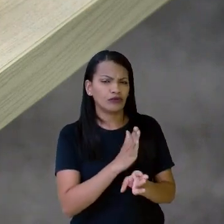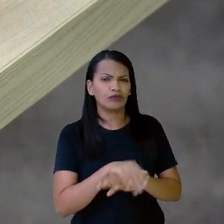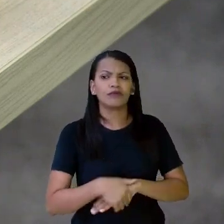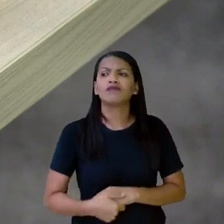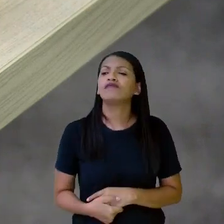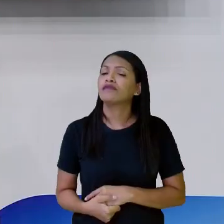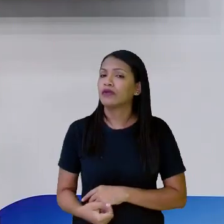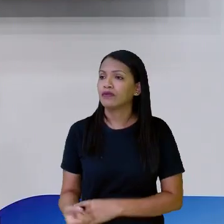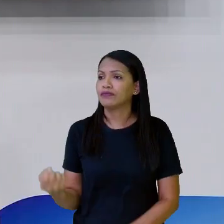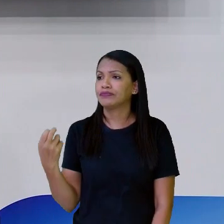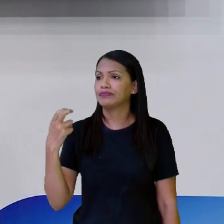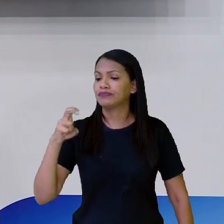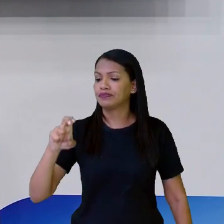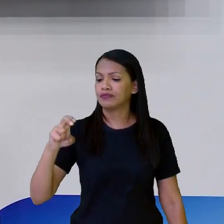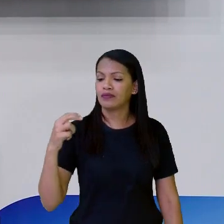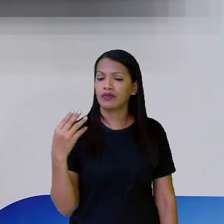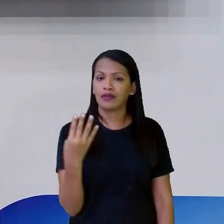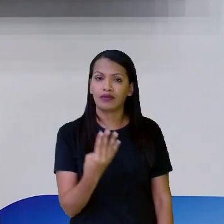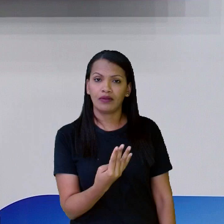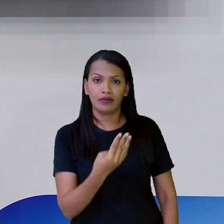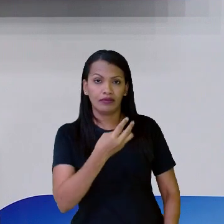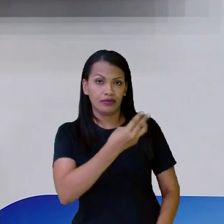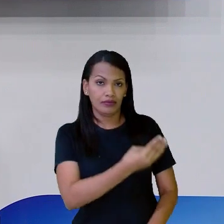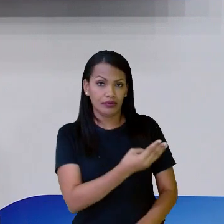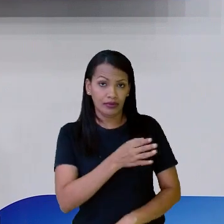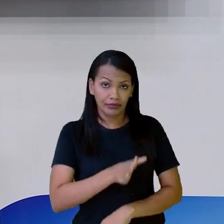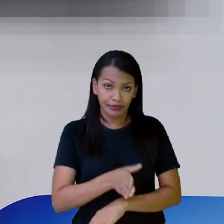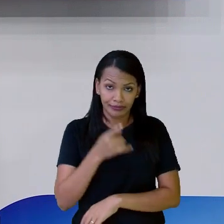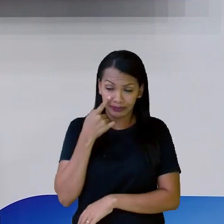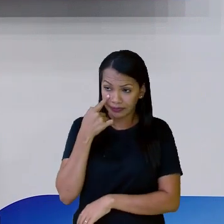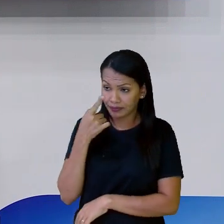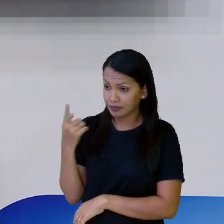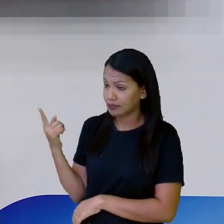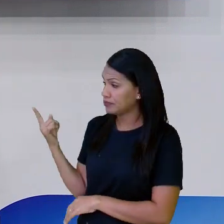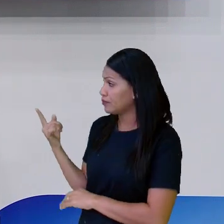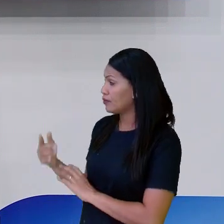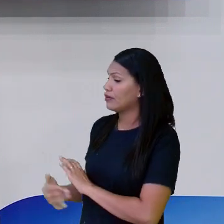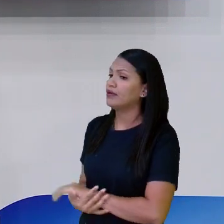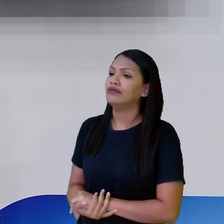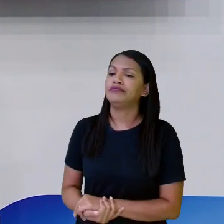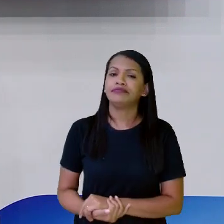cada elemento desse. Pronto,